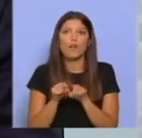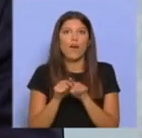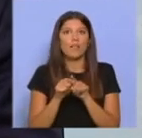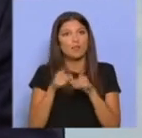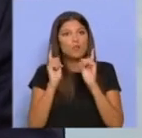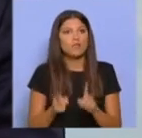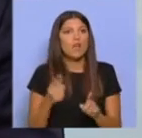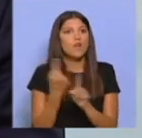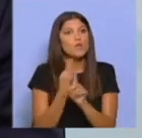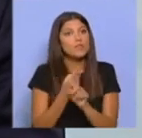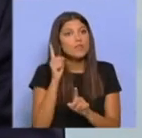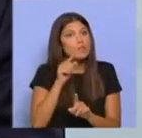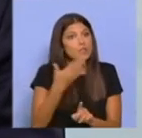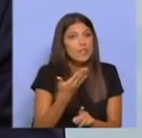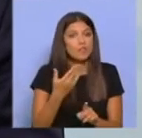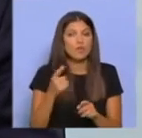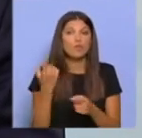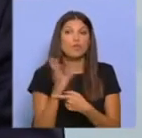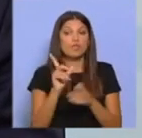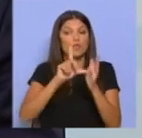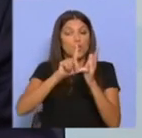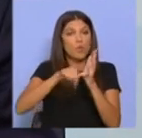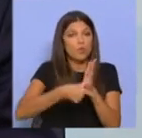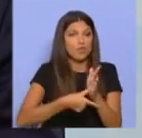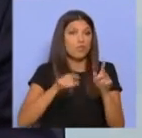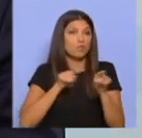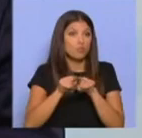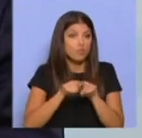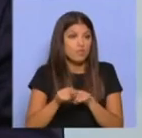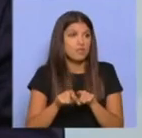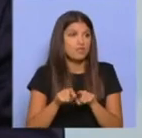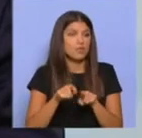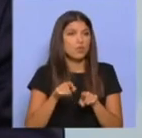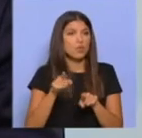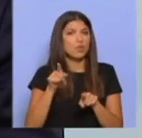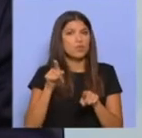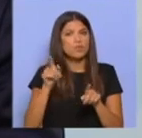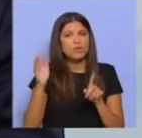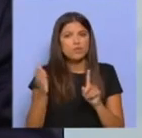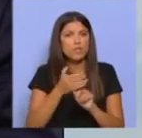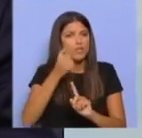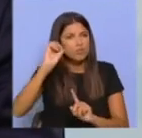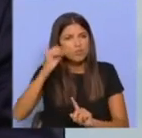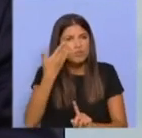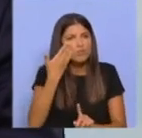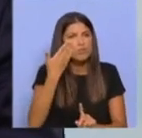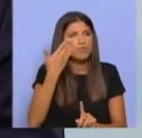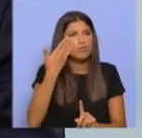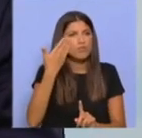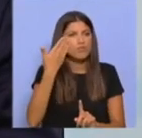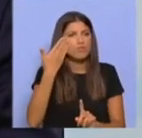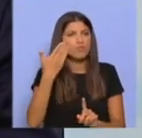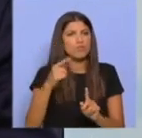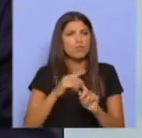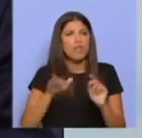exemplo, que o projeto europeu, o projeto político de maior sucesso e com todas as suas limitações e defeitos, que produziu